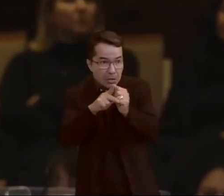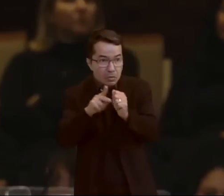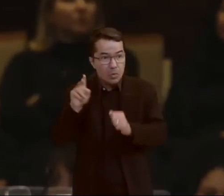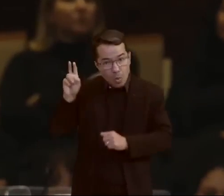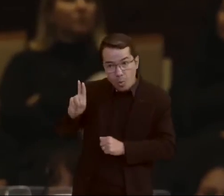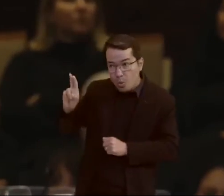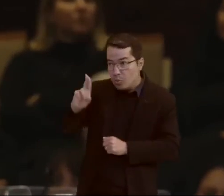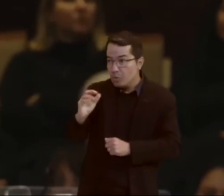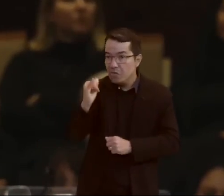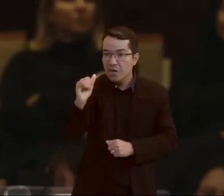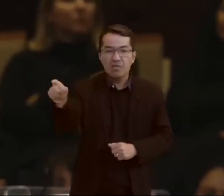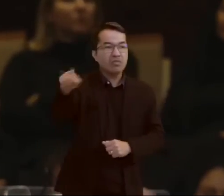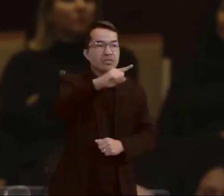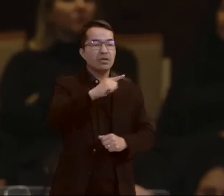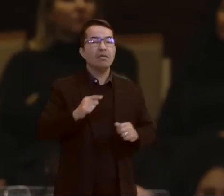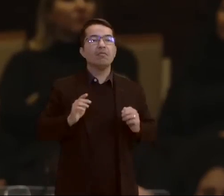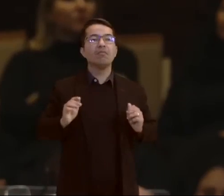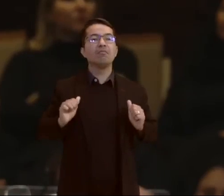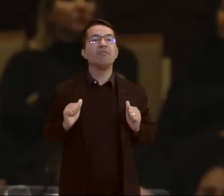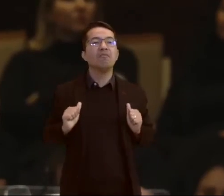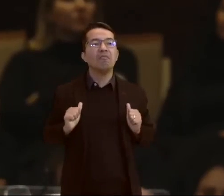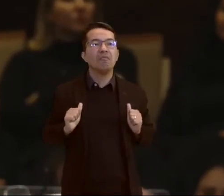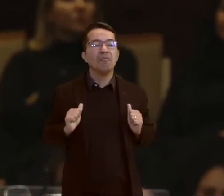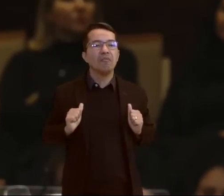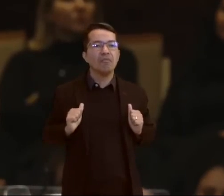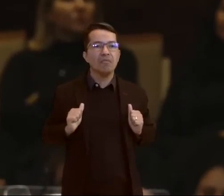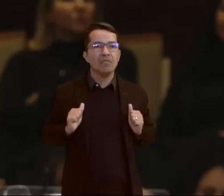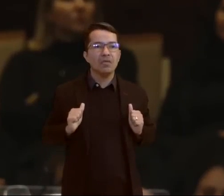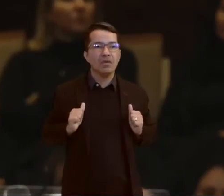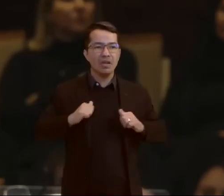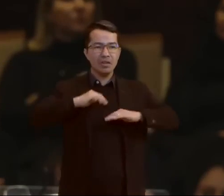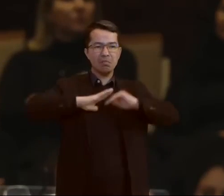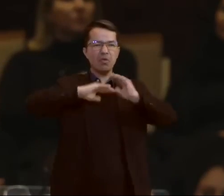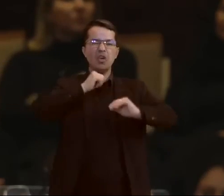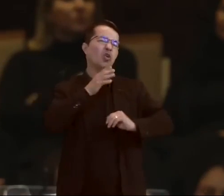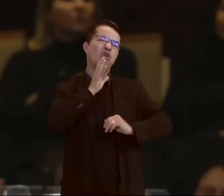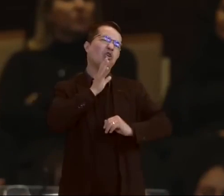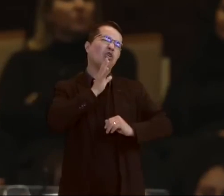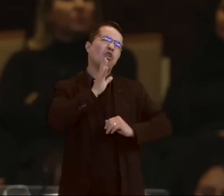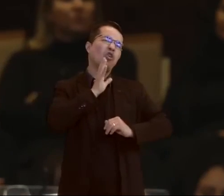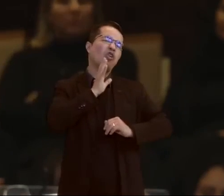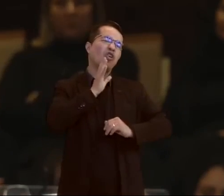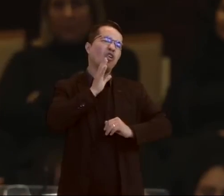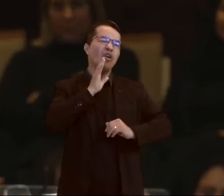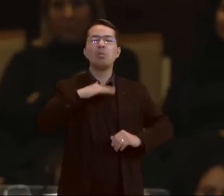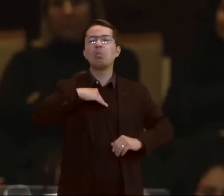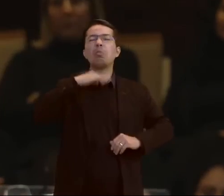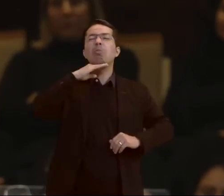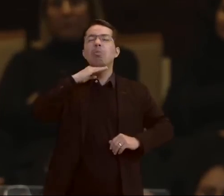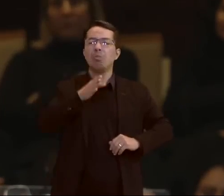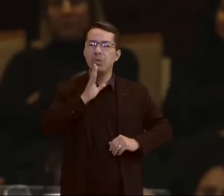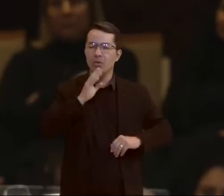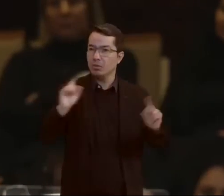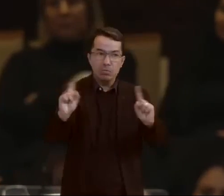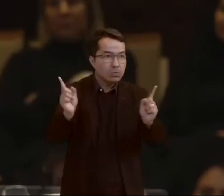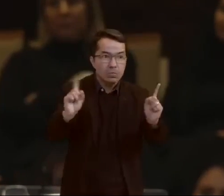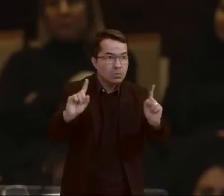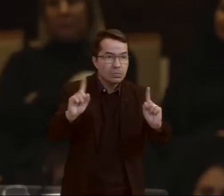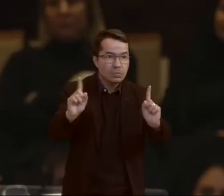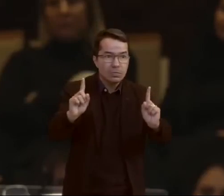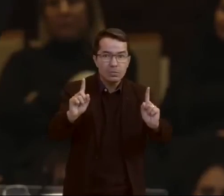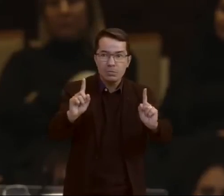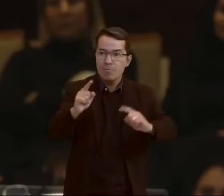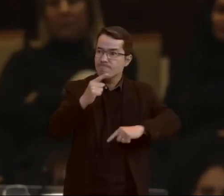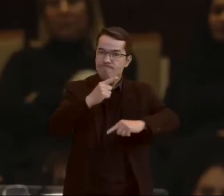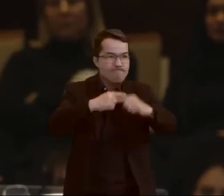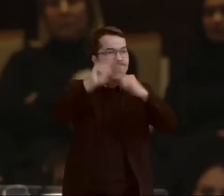nível de maturidade que você imagina já ter alcançado. E aí, então, a gente vai ter que